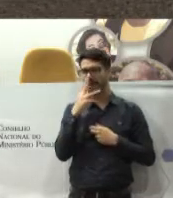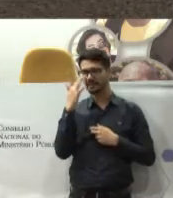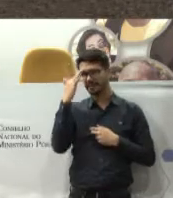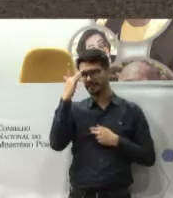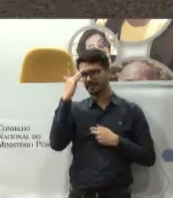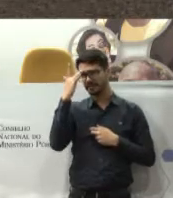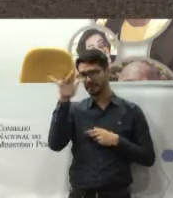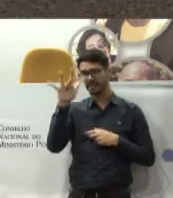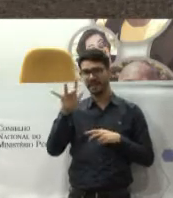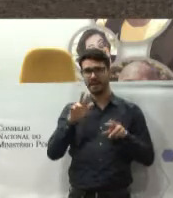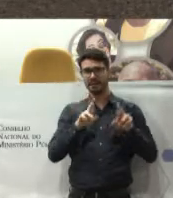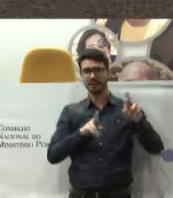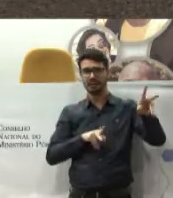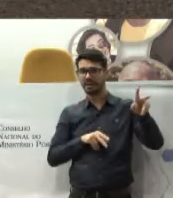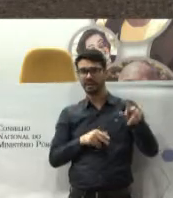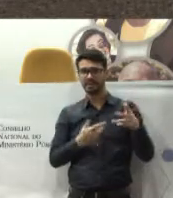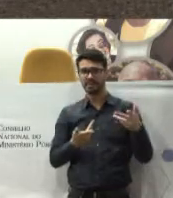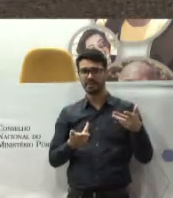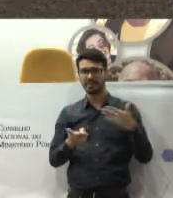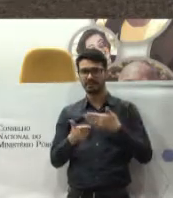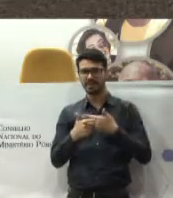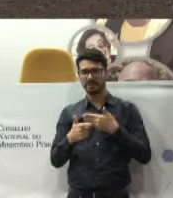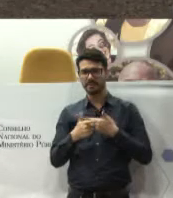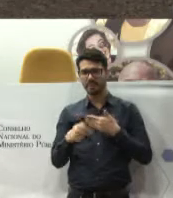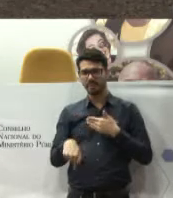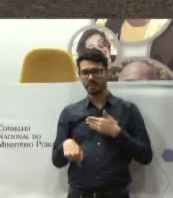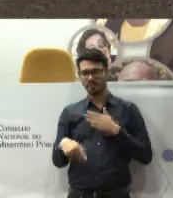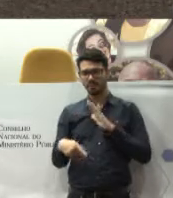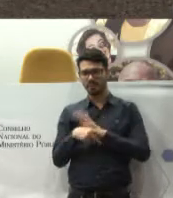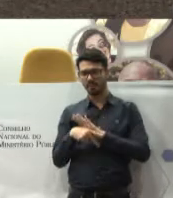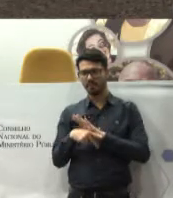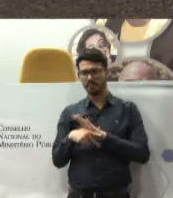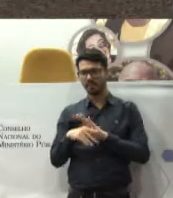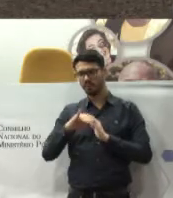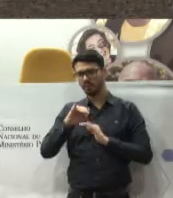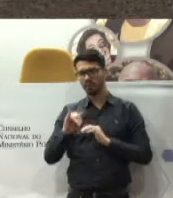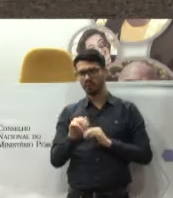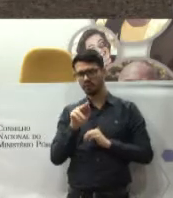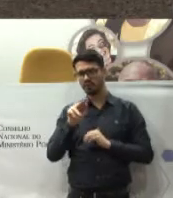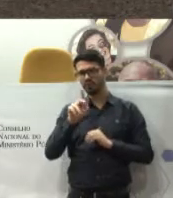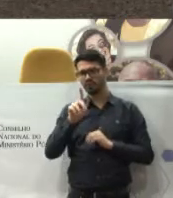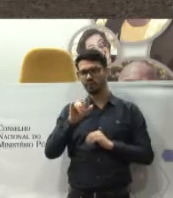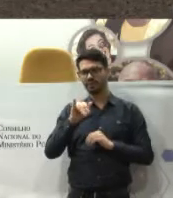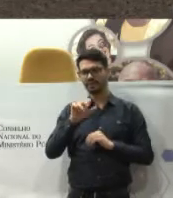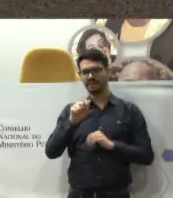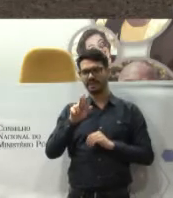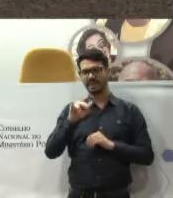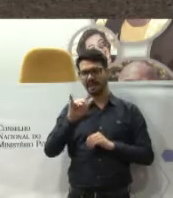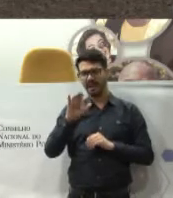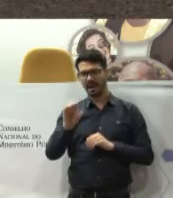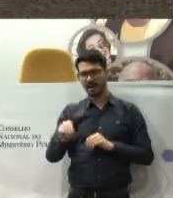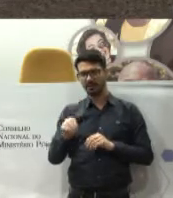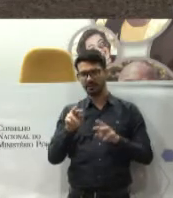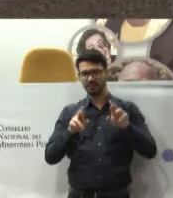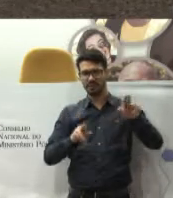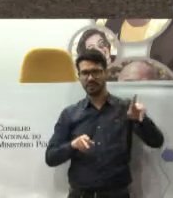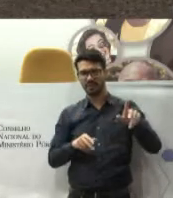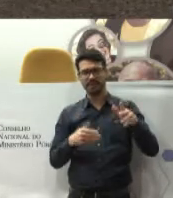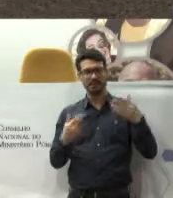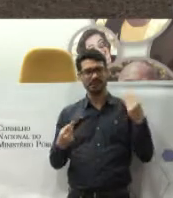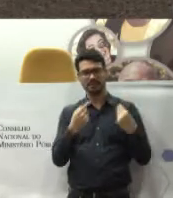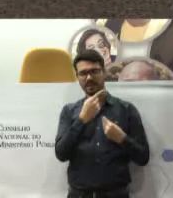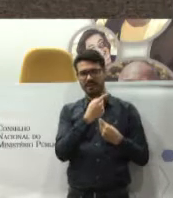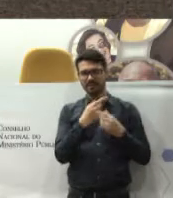Como é? Assim, se o papel clássico é o esperado, e esse é um papel um pouco... é um papel